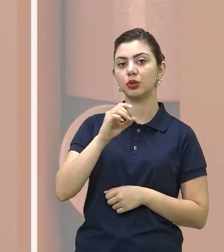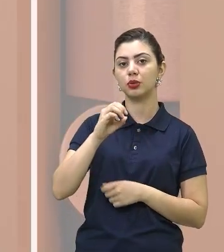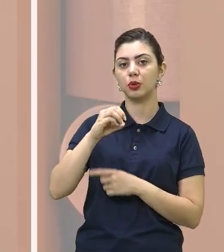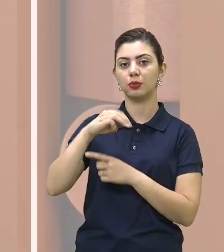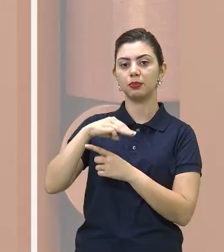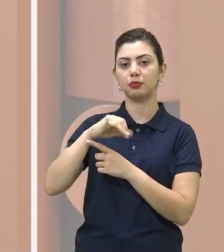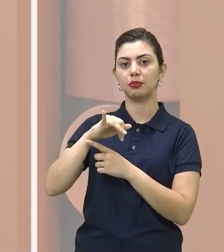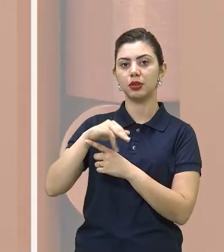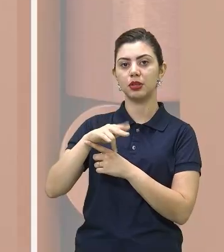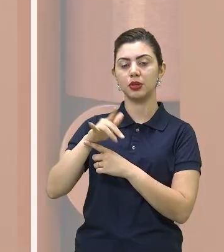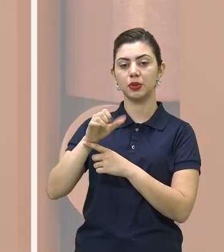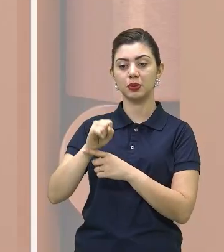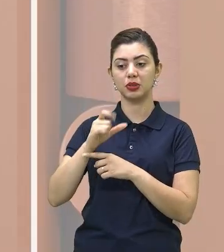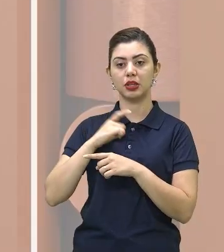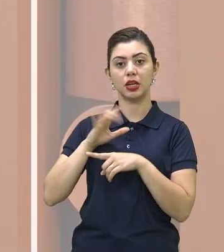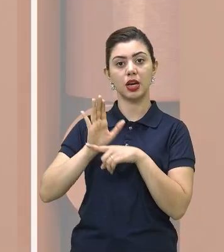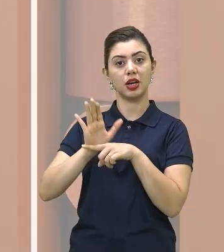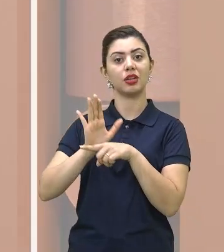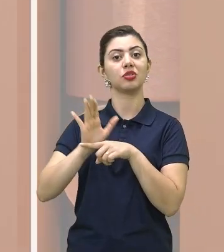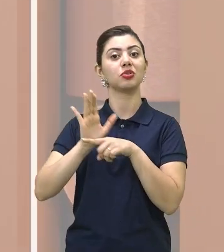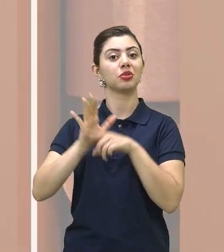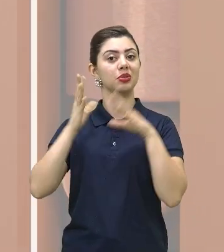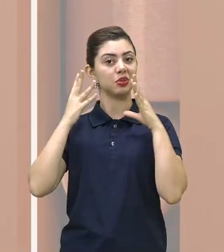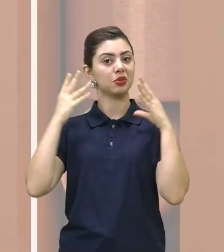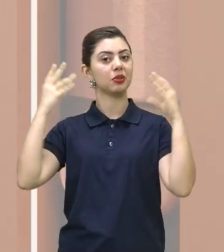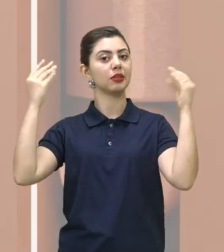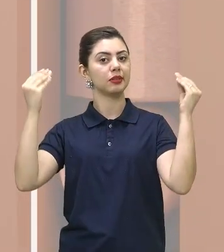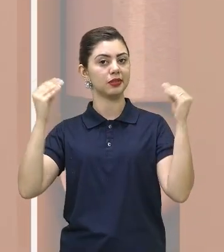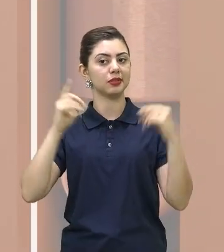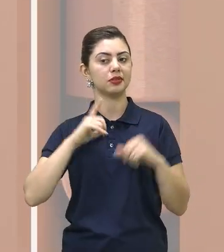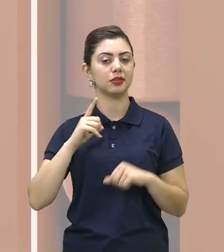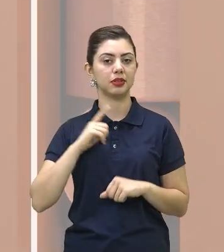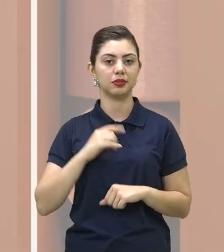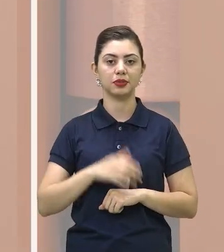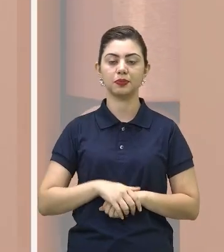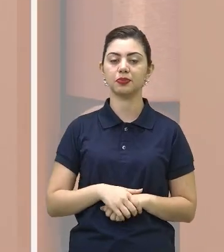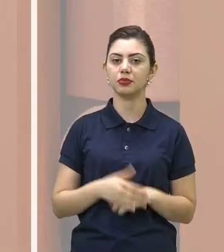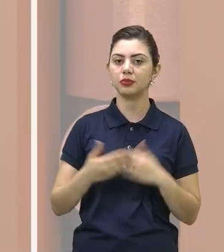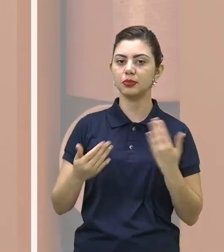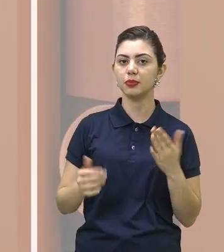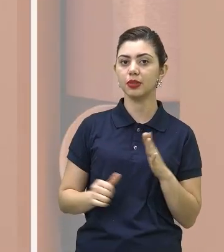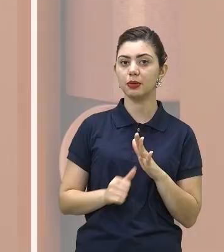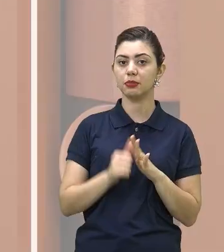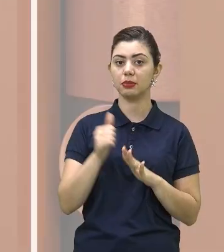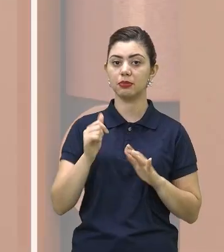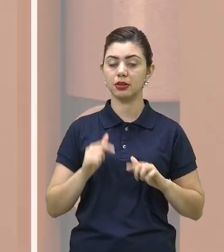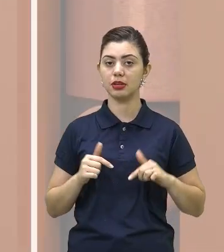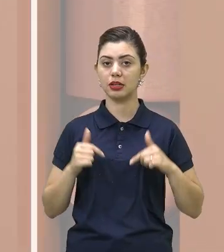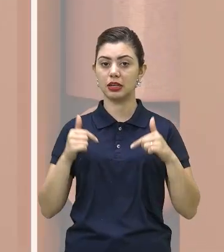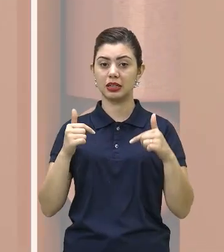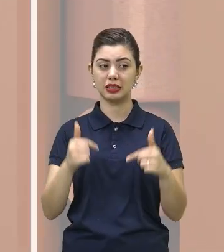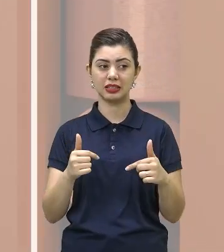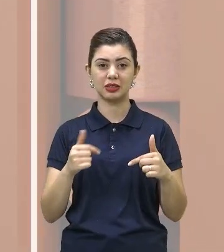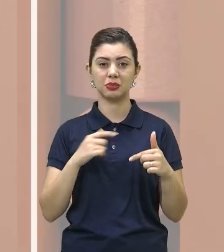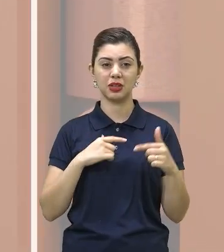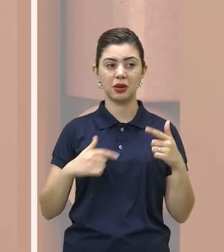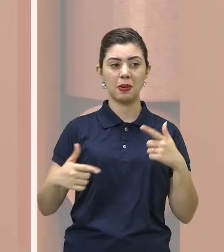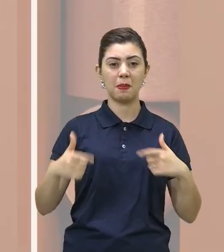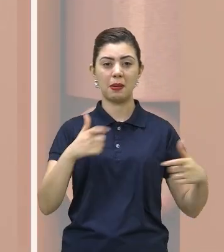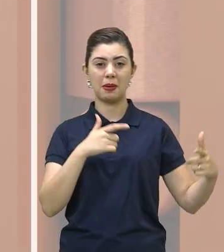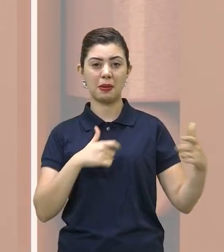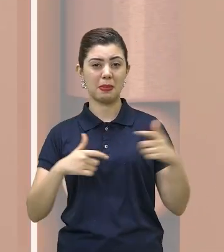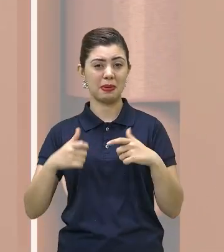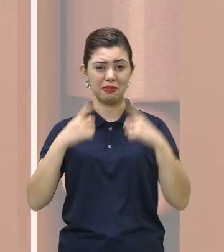pessoas que ajudou os holandeses. As primeiras ações holandesas foram violentas, saques